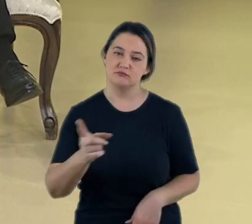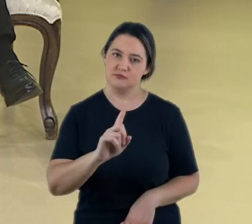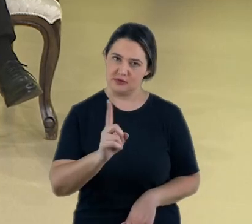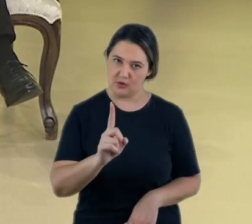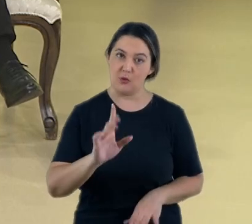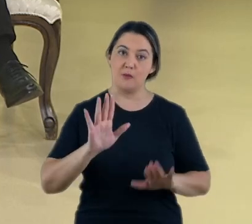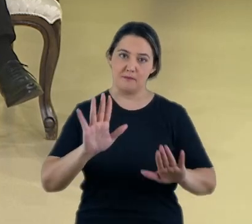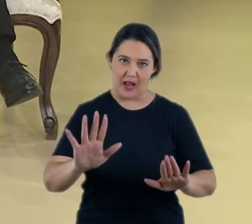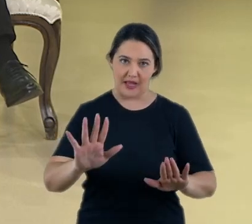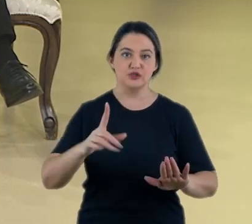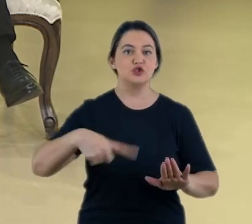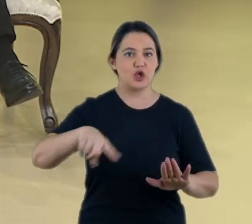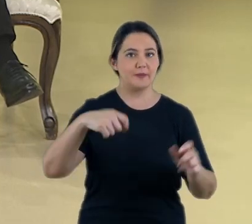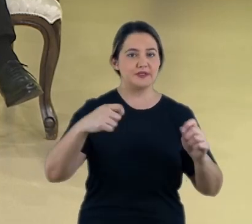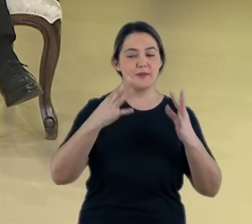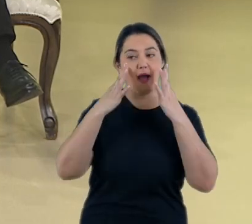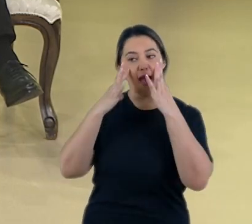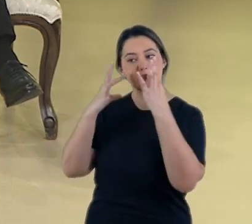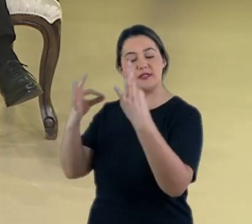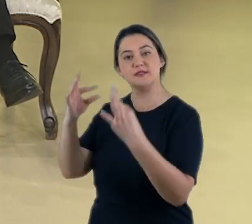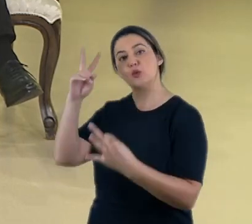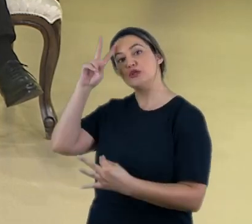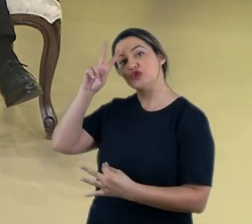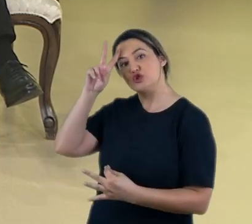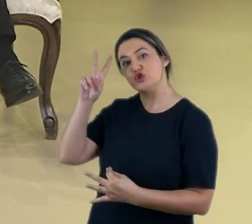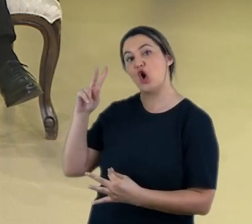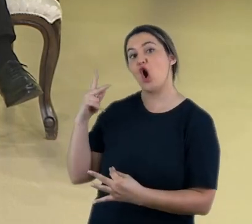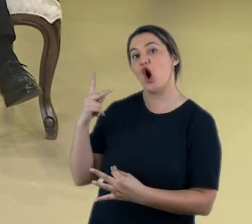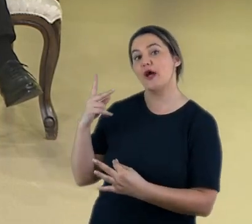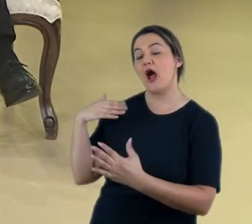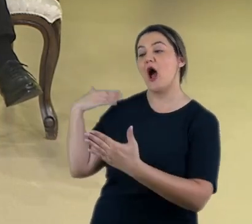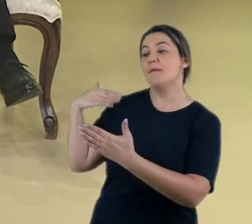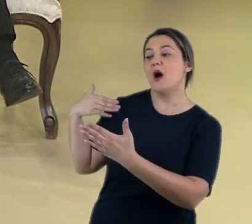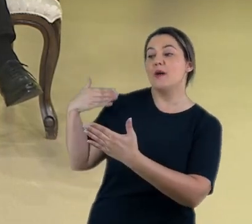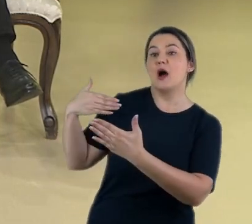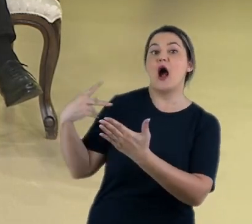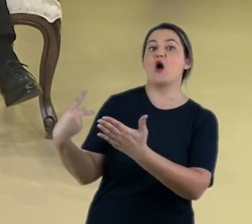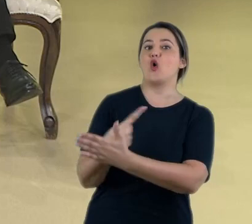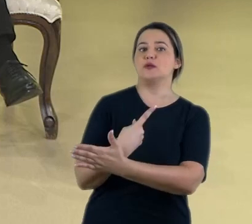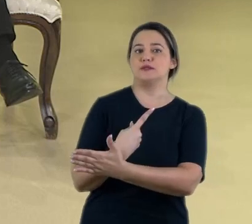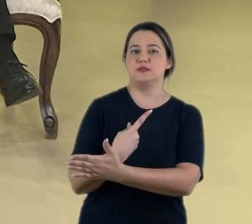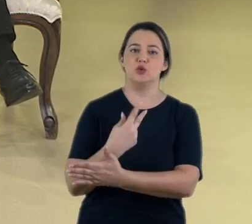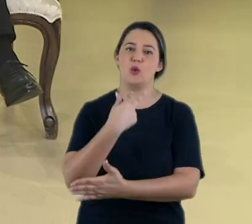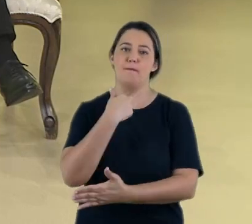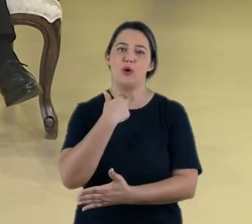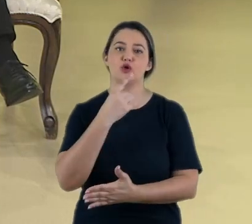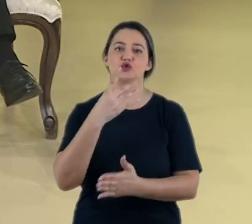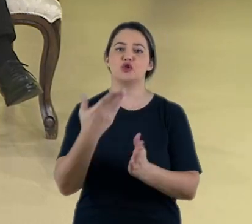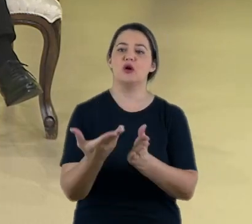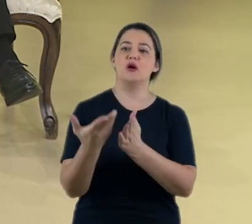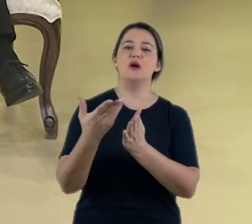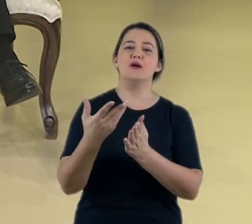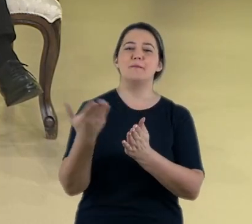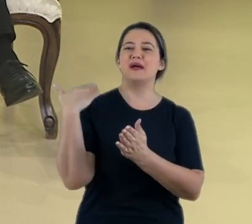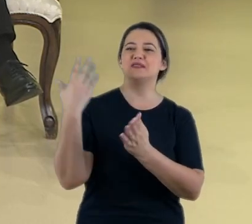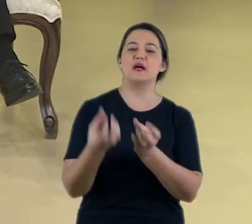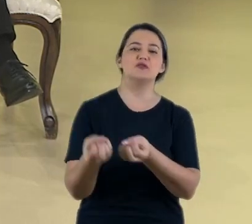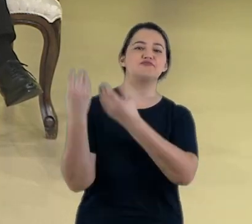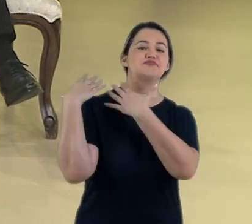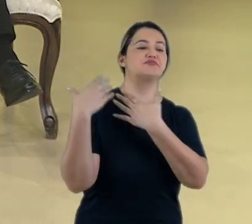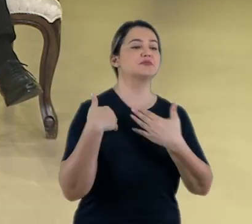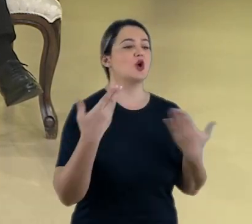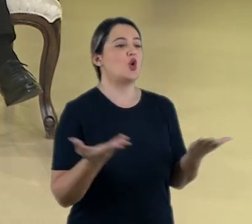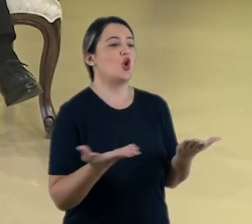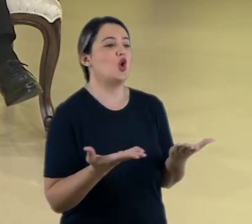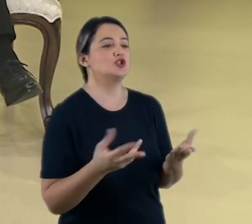por outro lado, eu não posso interpretar a profecia com critérios modernos, abdicando de como ela foi entendida ao longo